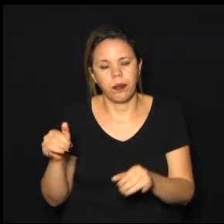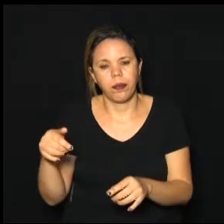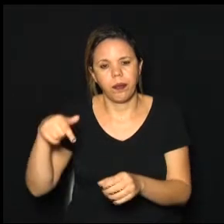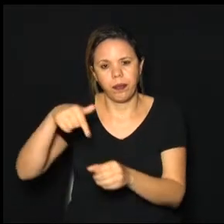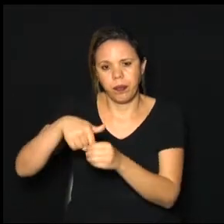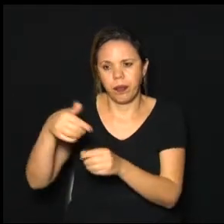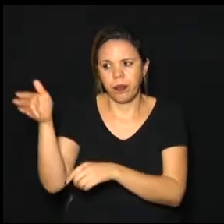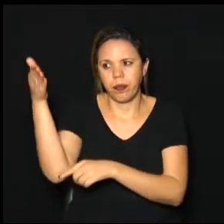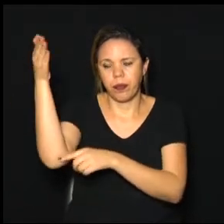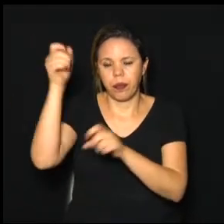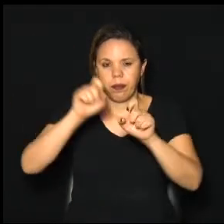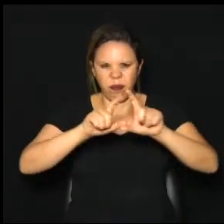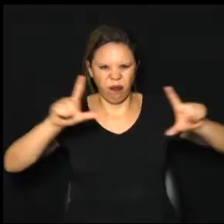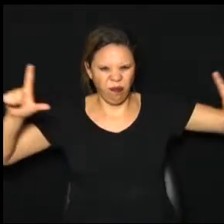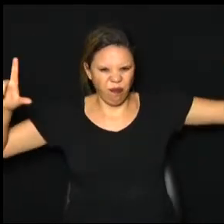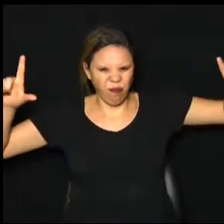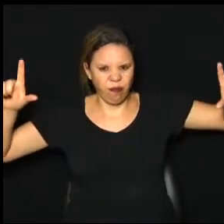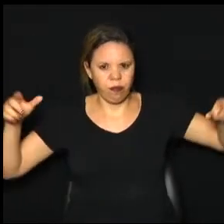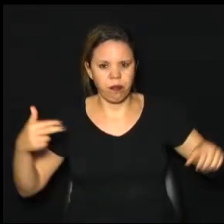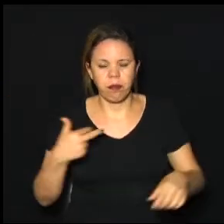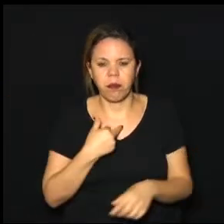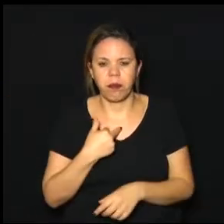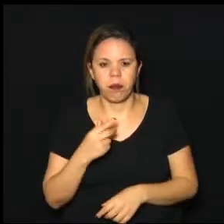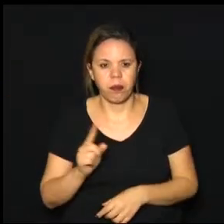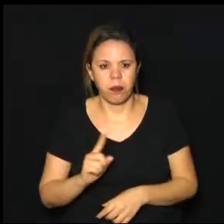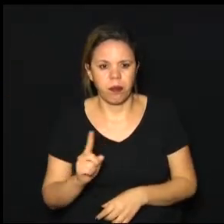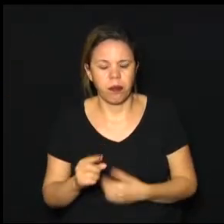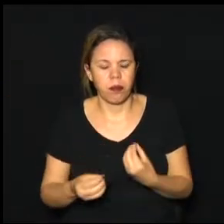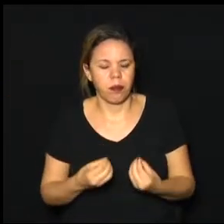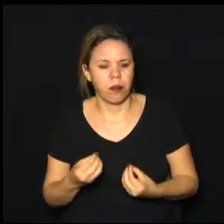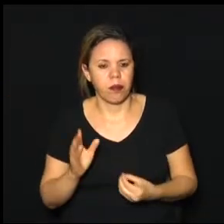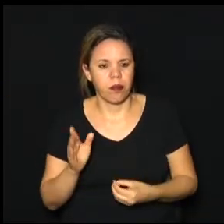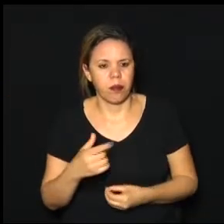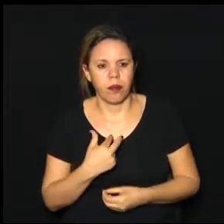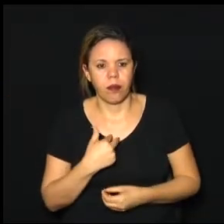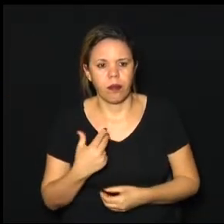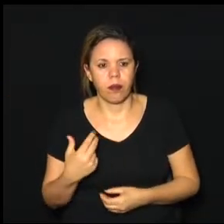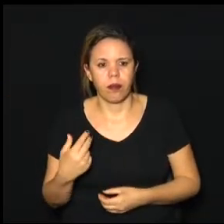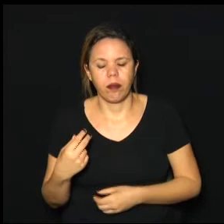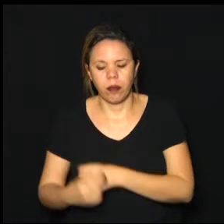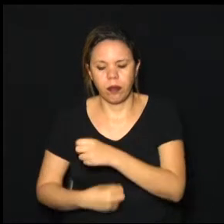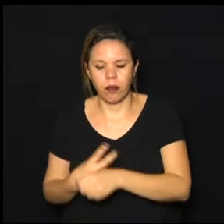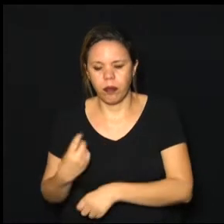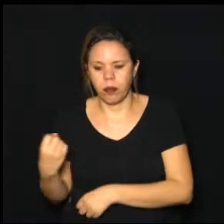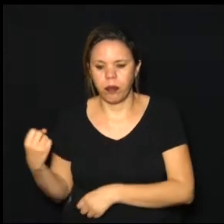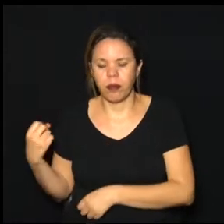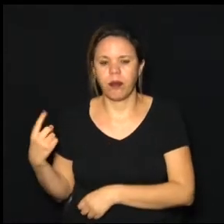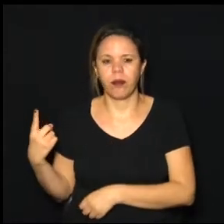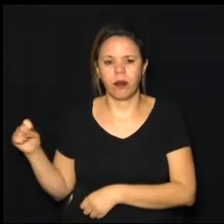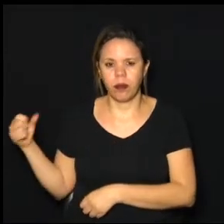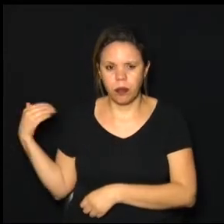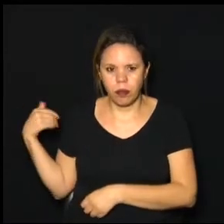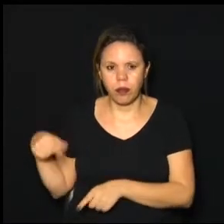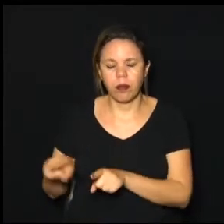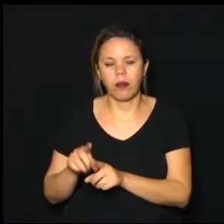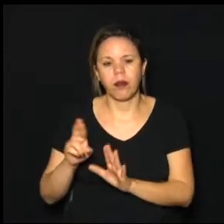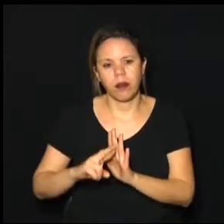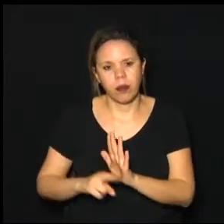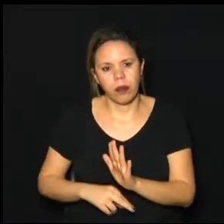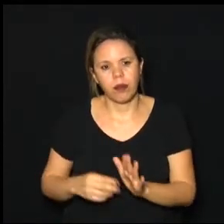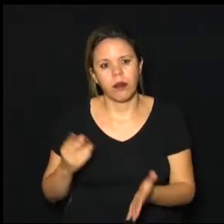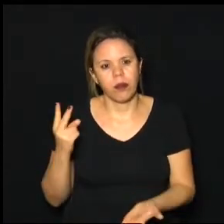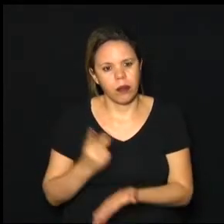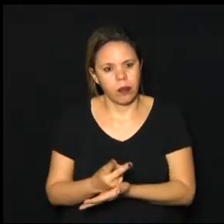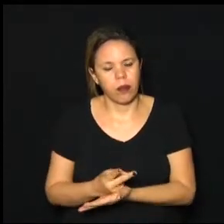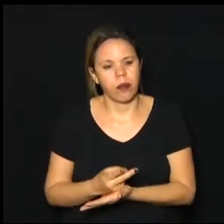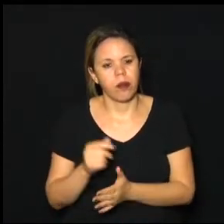pode, placa não pode, assim como já não pôde em 18, enfim. Então, essa é uma regrinha que se